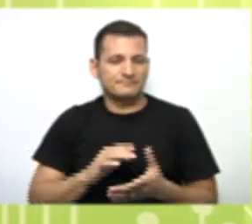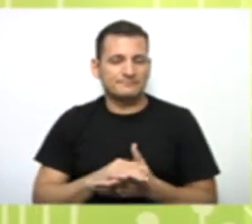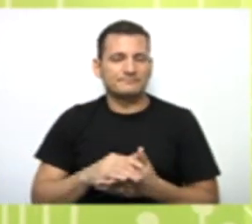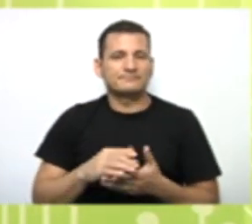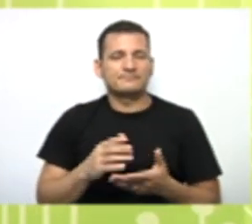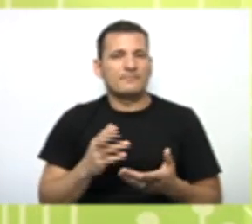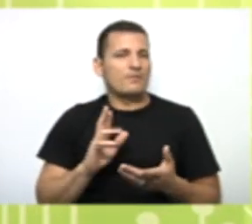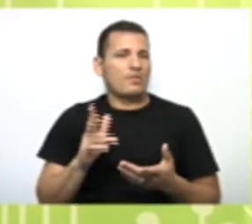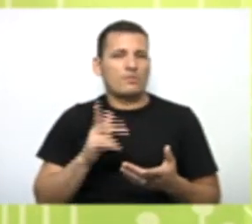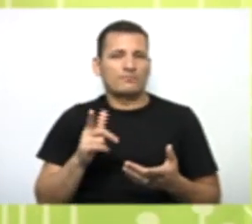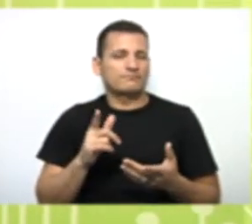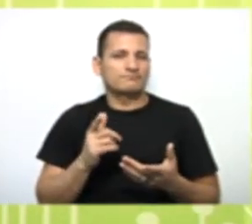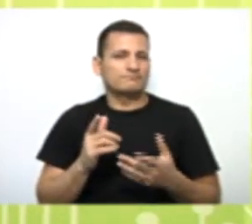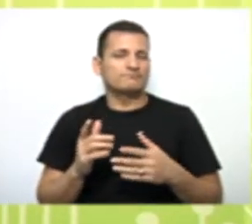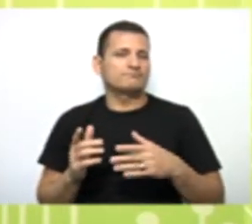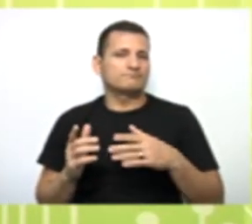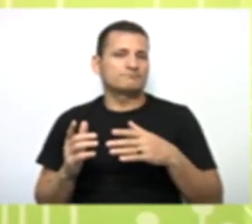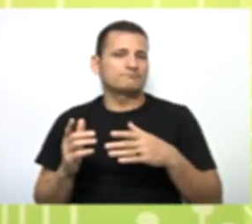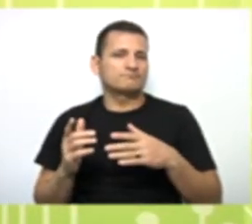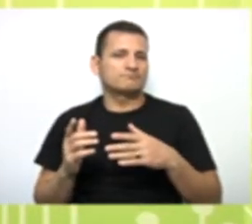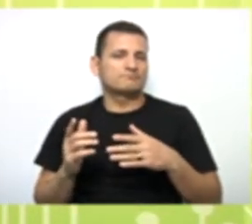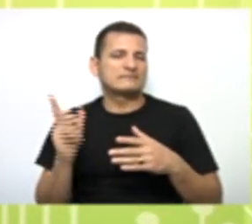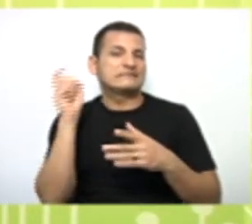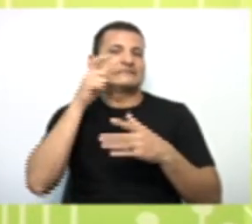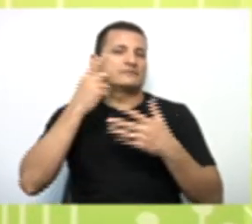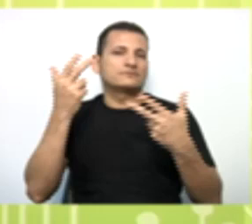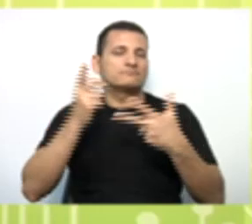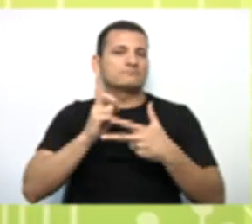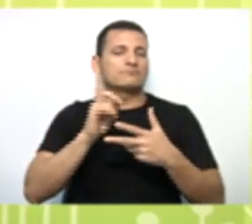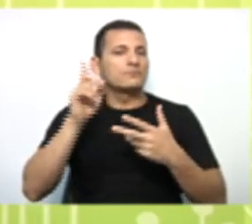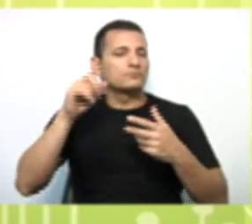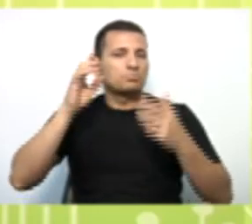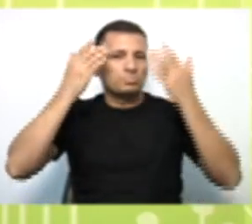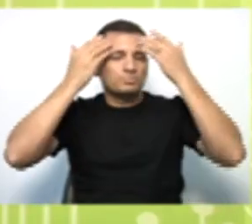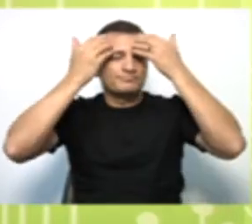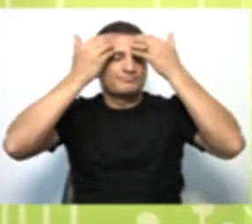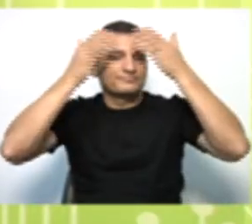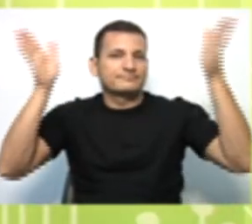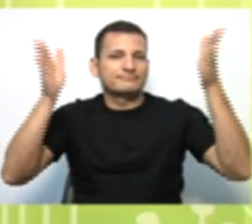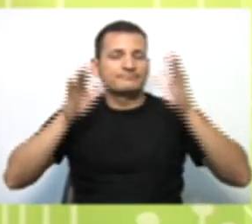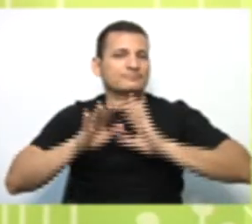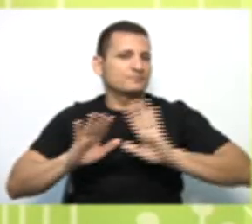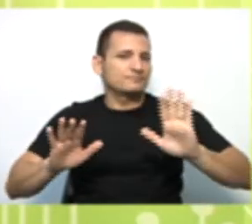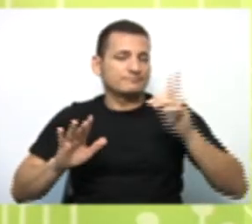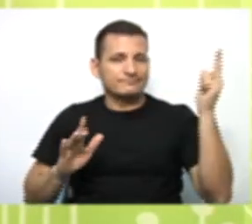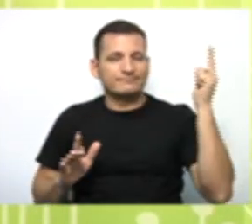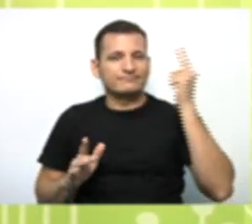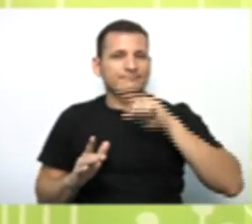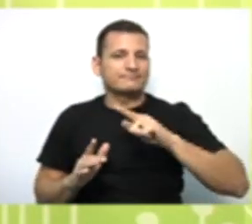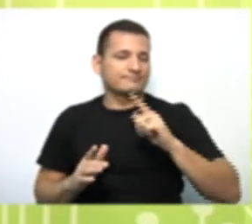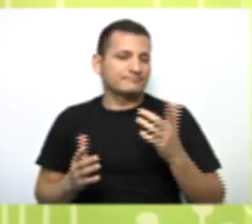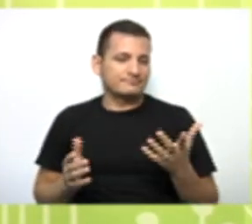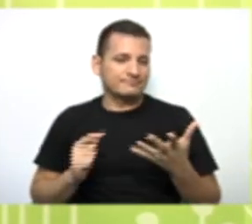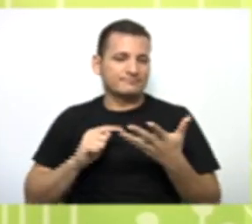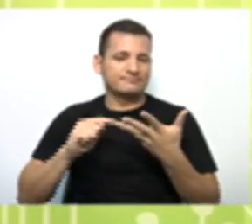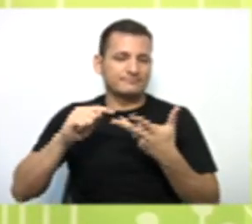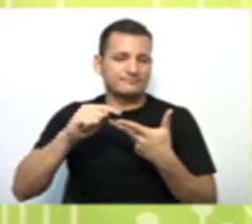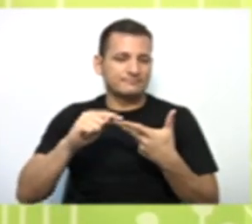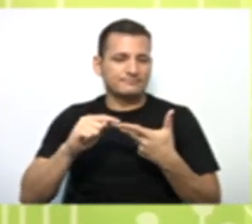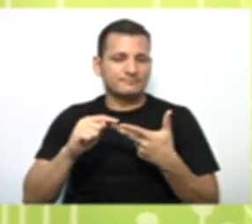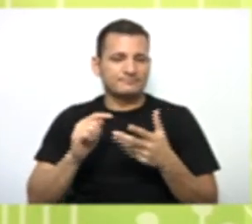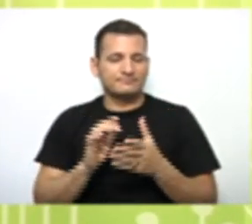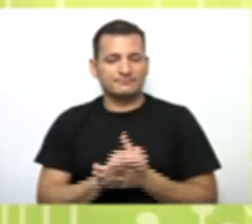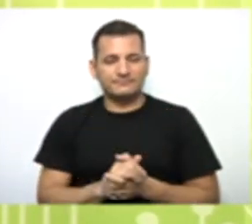não é algo de outro mundo. É apenas abrir a mente. Vamos abrir a mente que a gente consegue contar